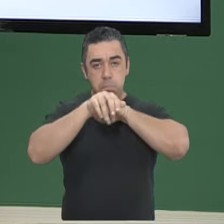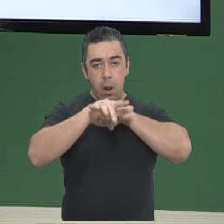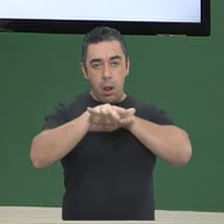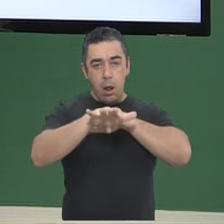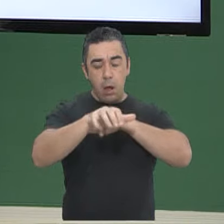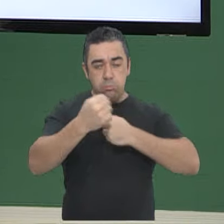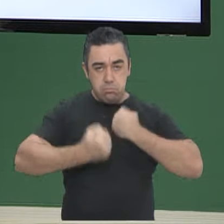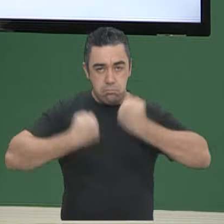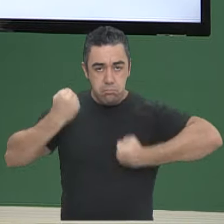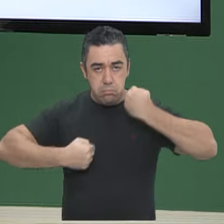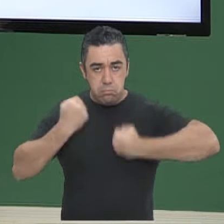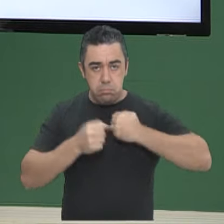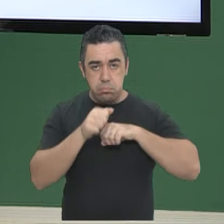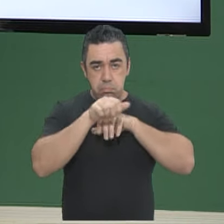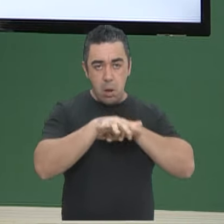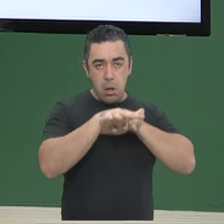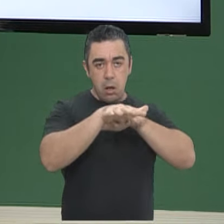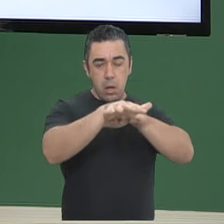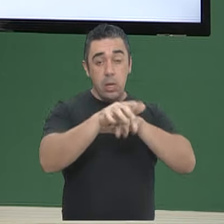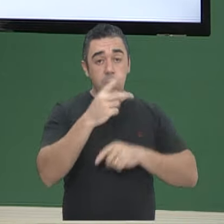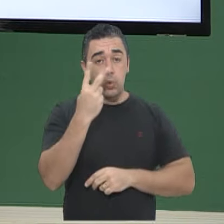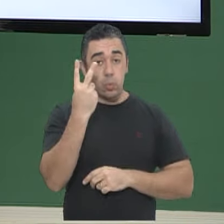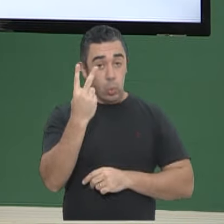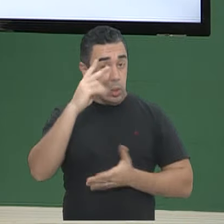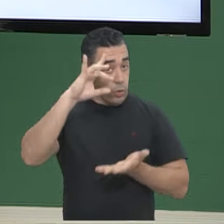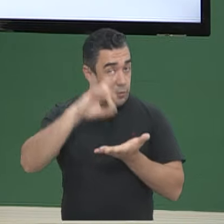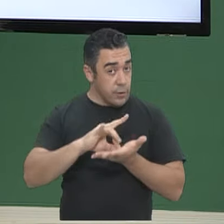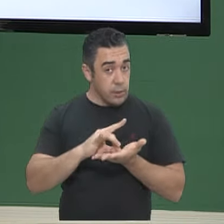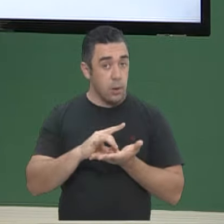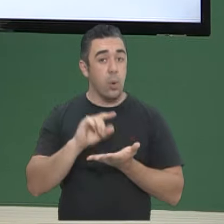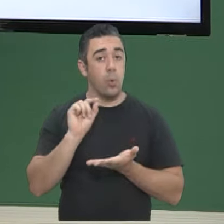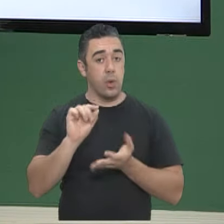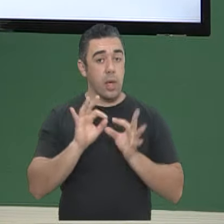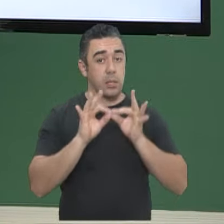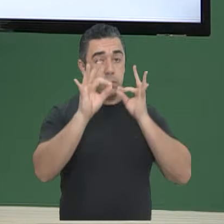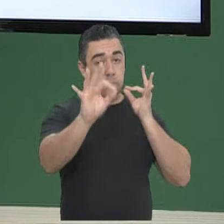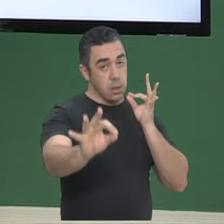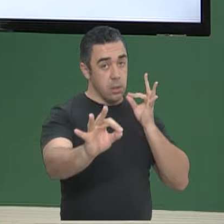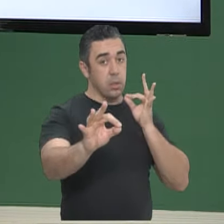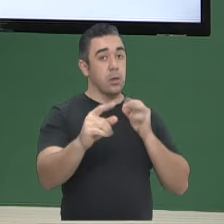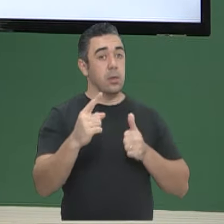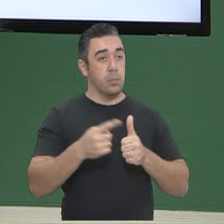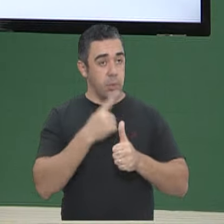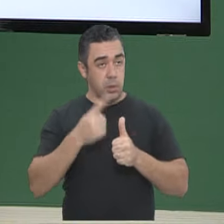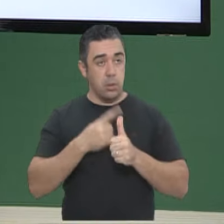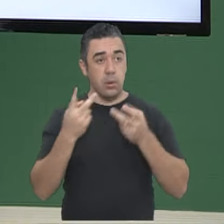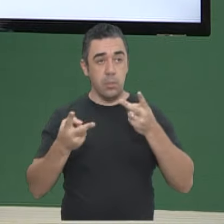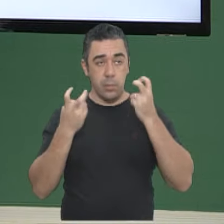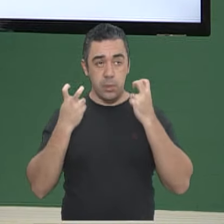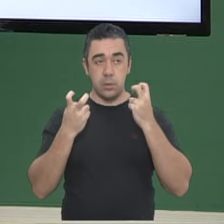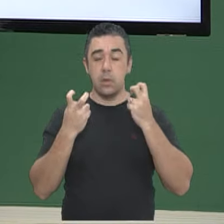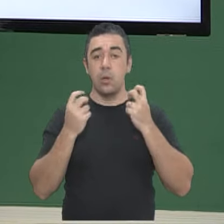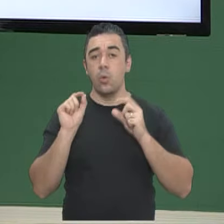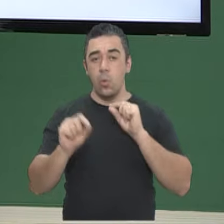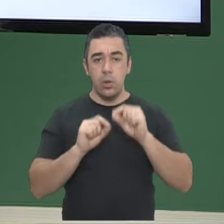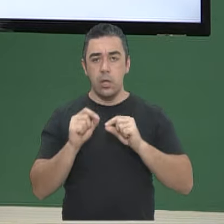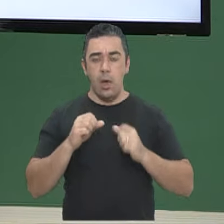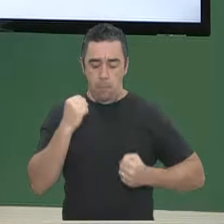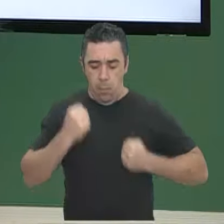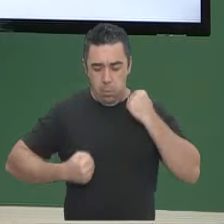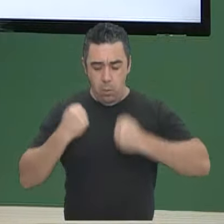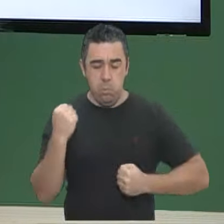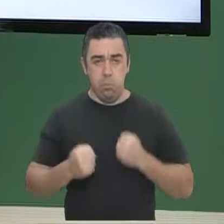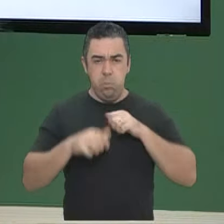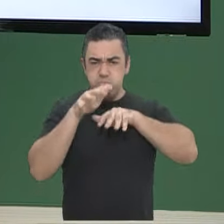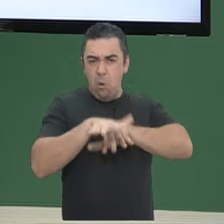que são 2 distâncias oficiais. A primeira que a gente observa aqui na imagem é a maratona,